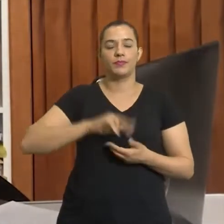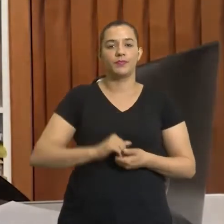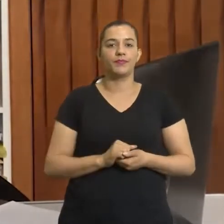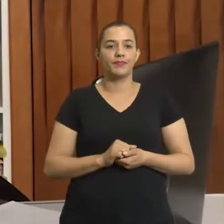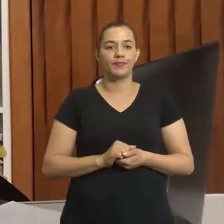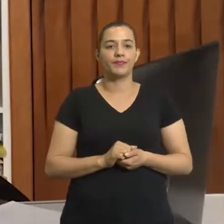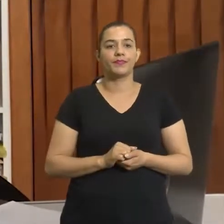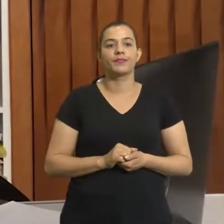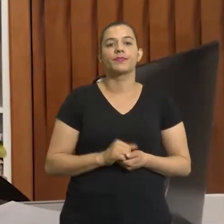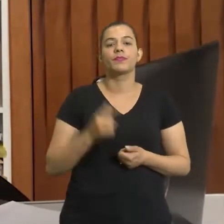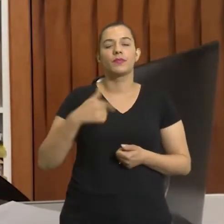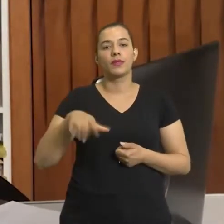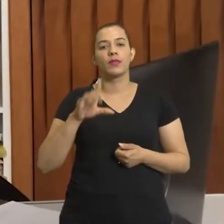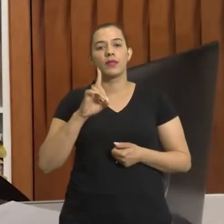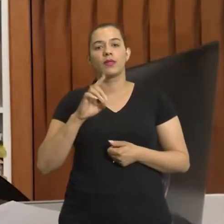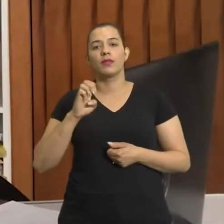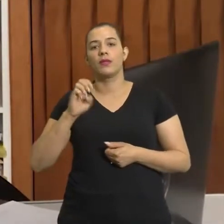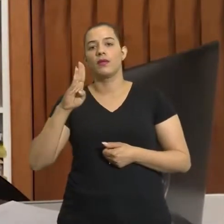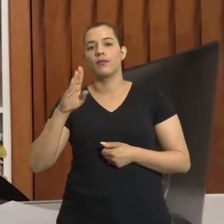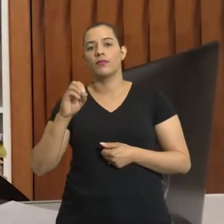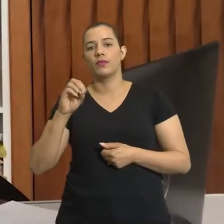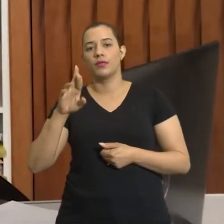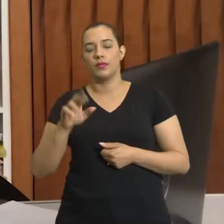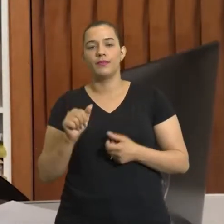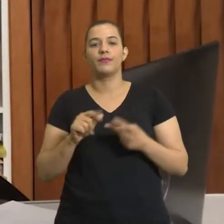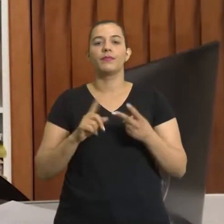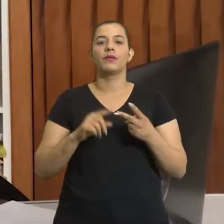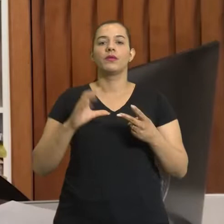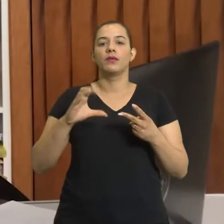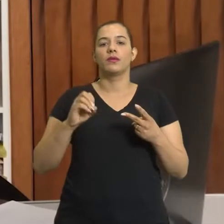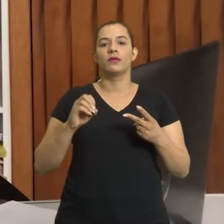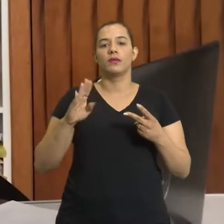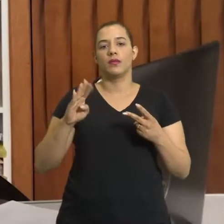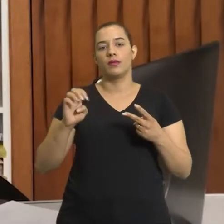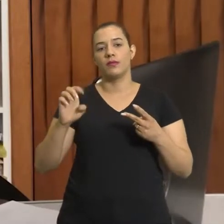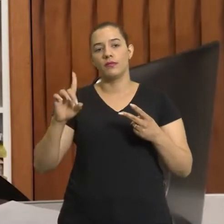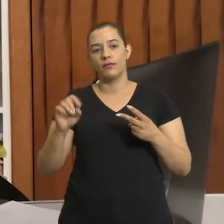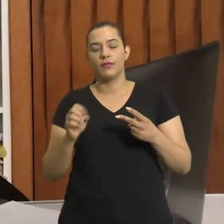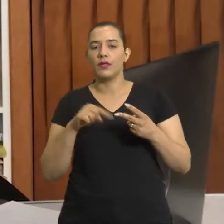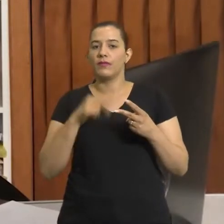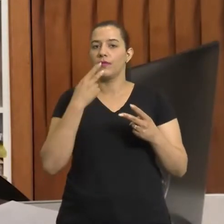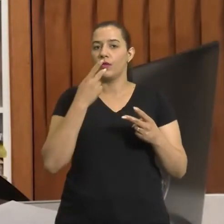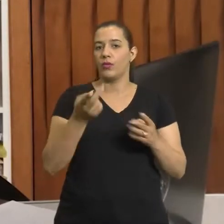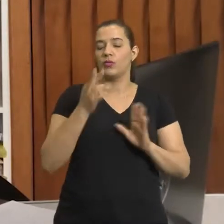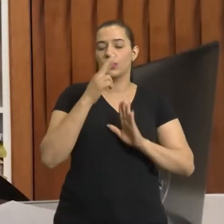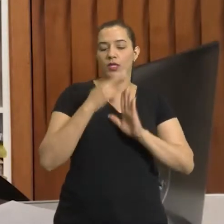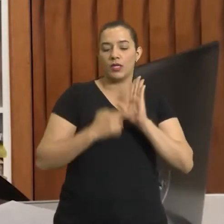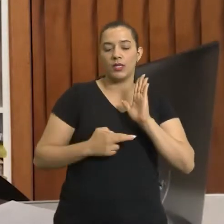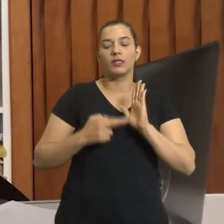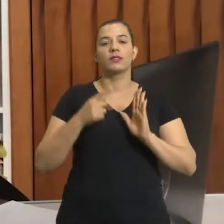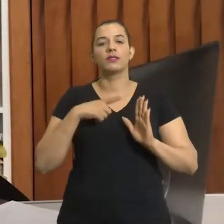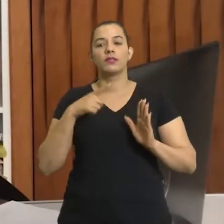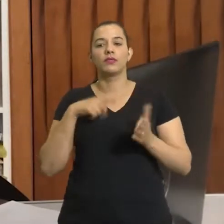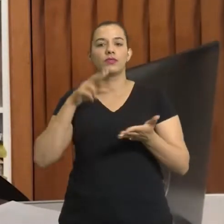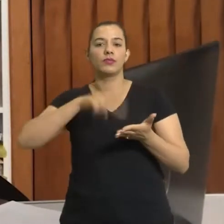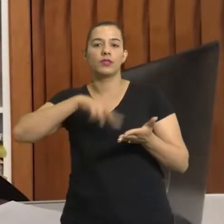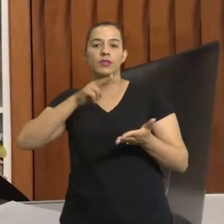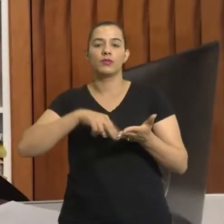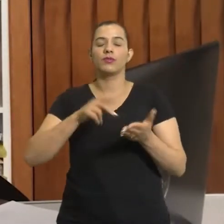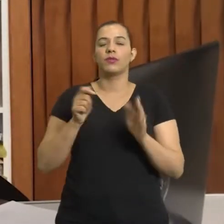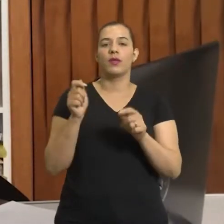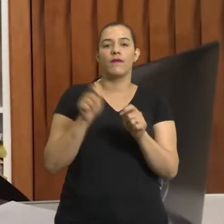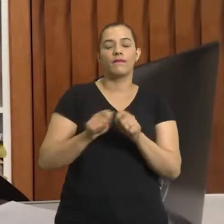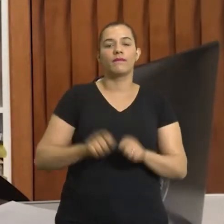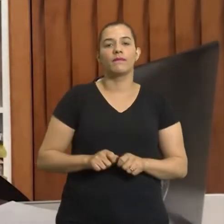a Débora Costa e a Cláudia Salces, que escreveram um manual importante, né, de redação acadêmica, né, de leitura e produção de texto